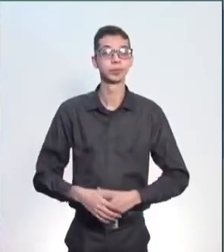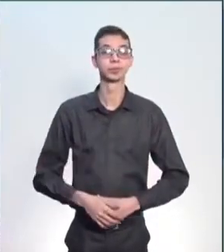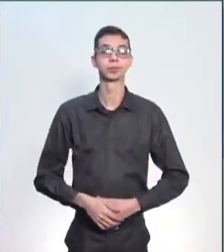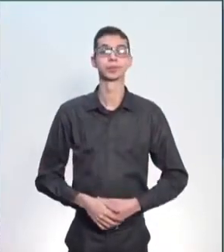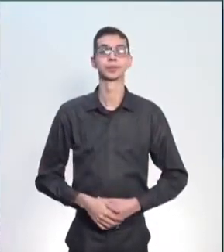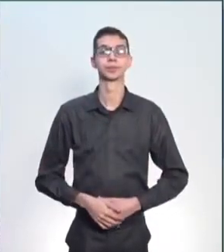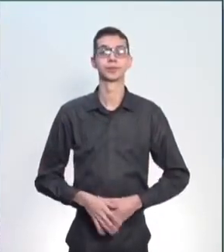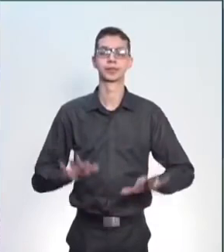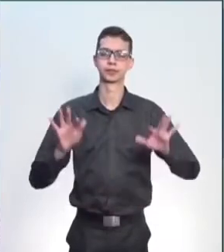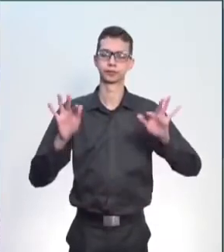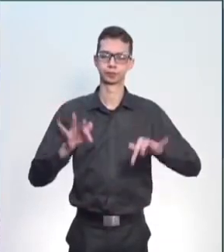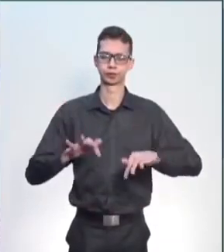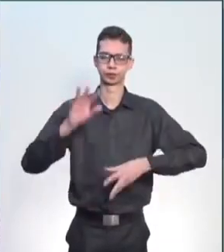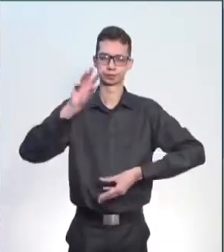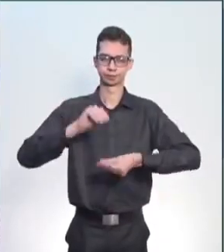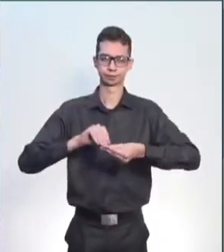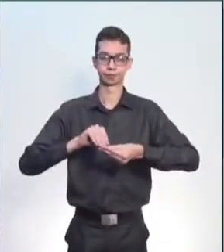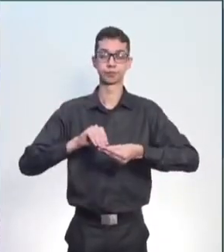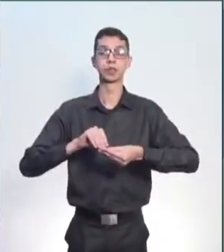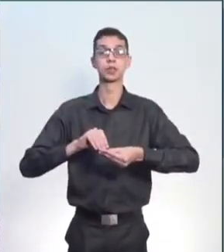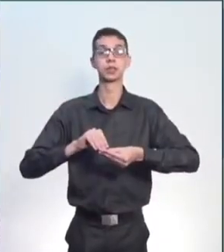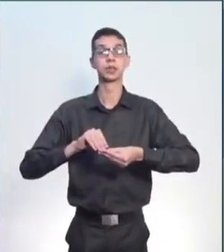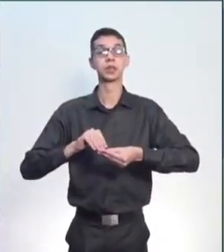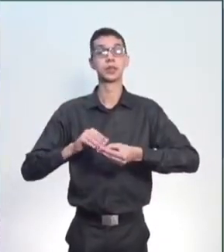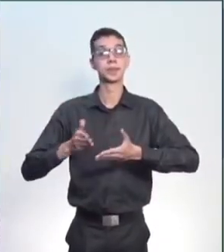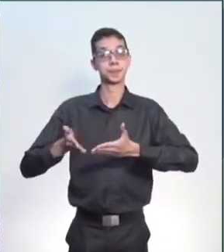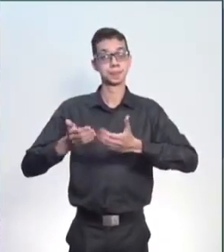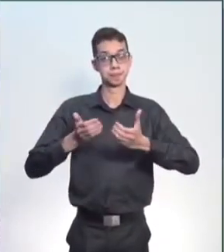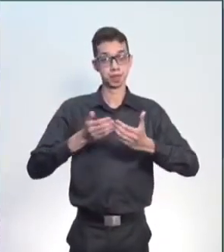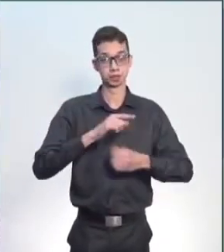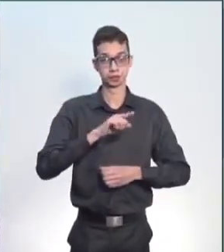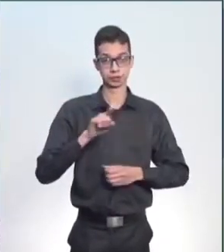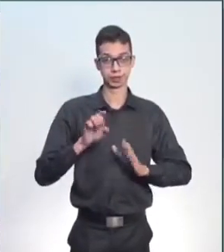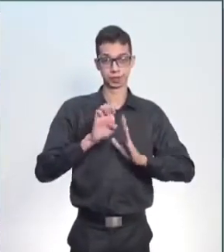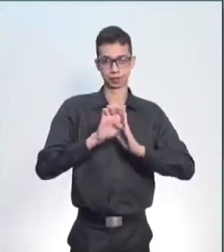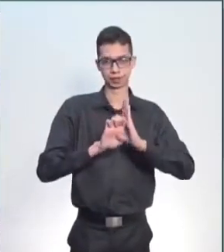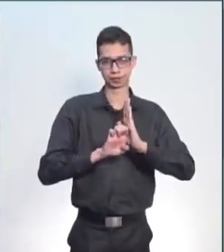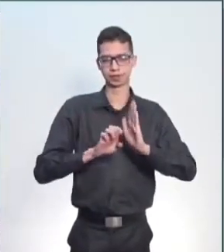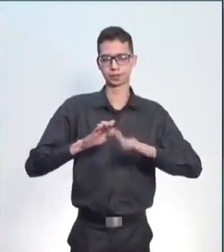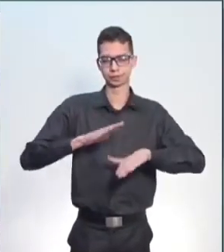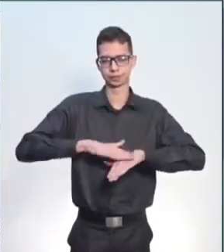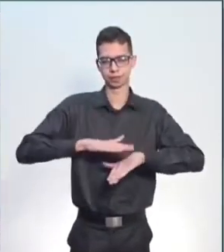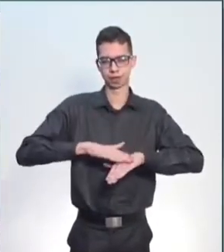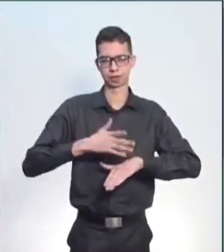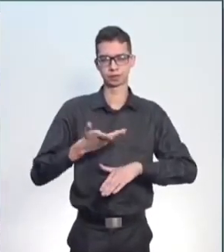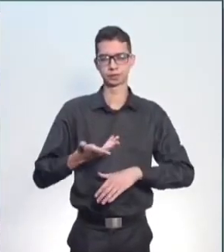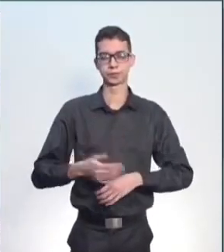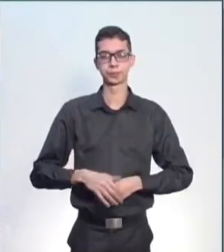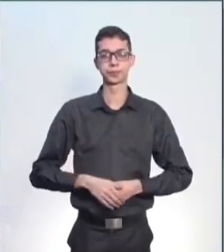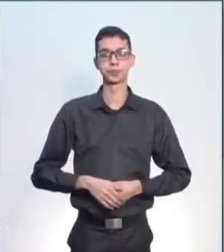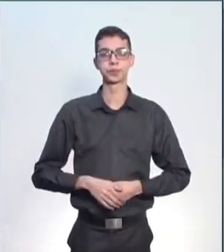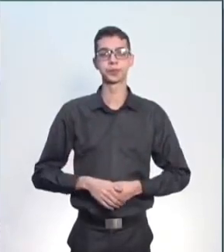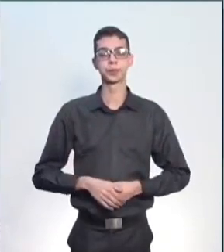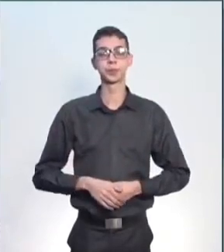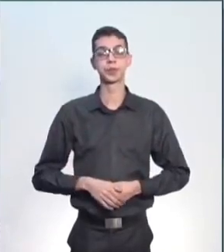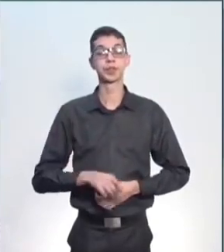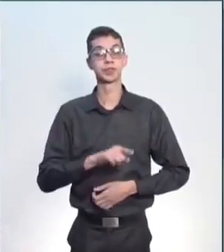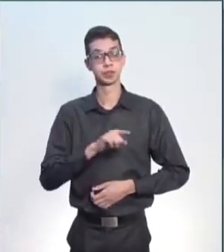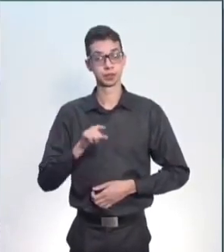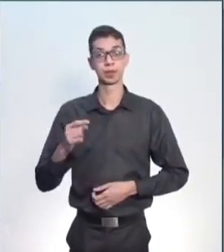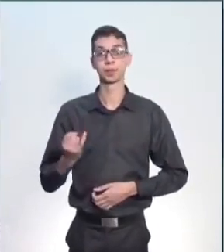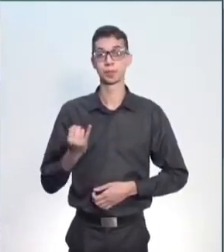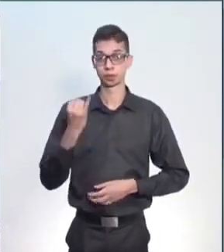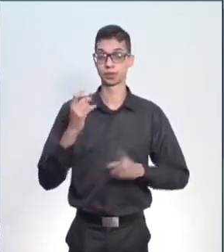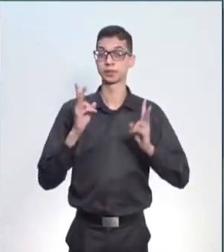para finalizar, eu vou pedir um exercício para vocês. Que vocês podem entregar para o seu professor ou não, mas é sempre importante que vocês